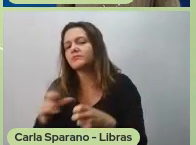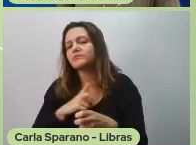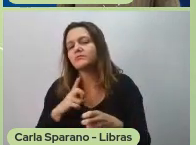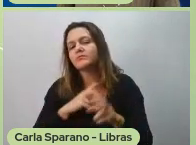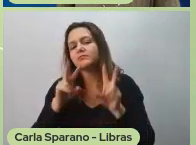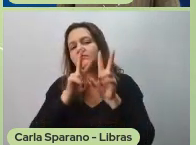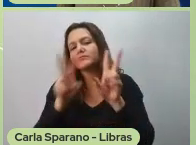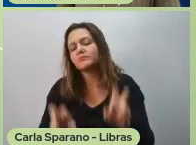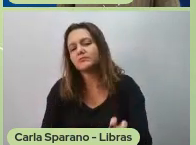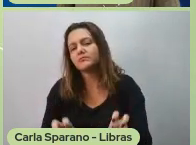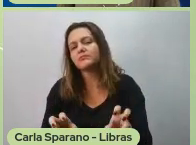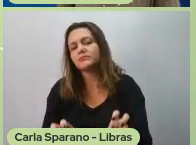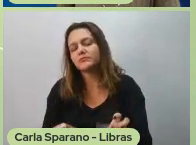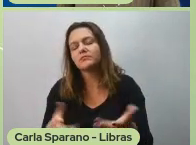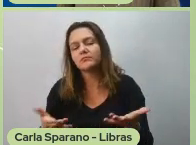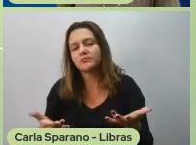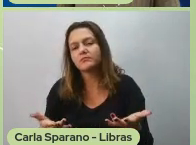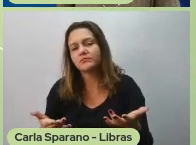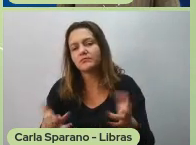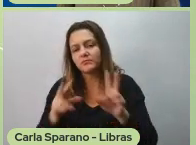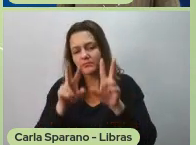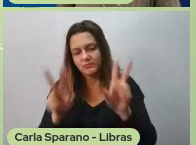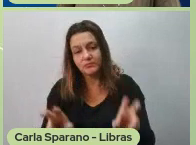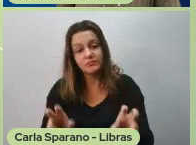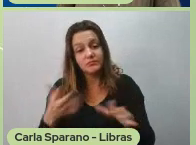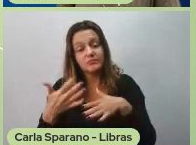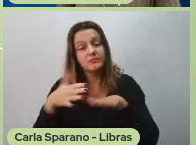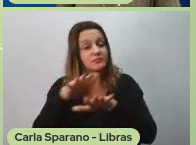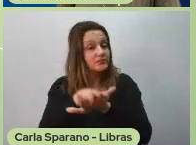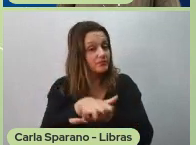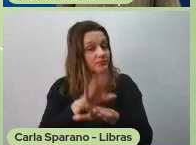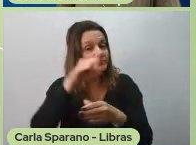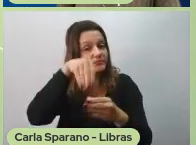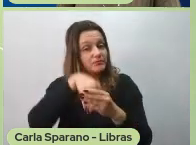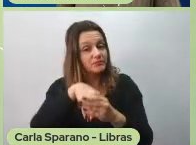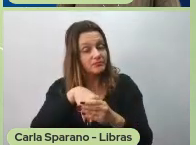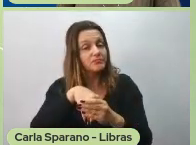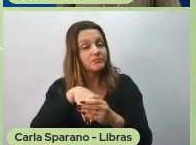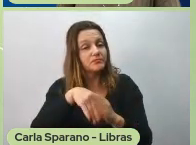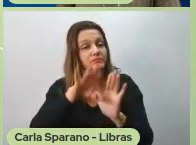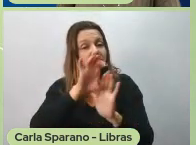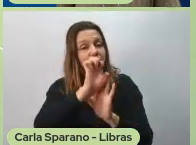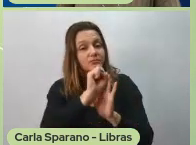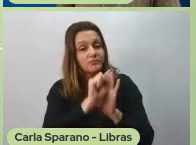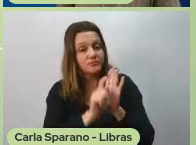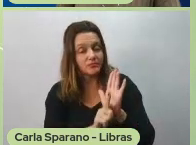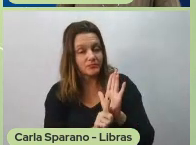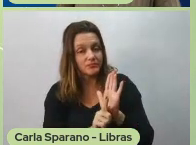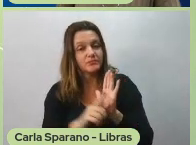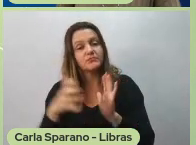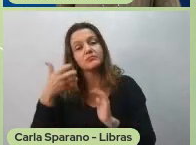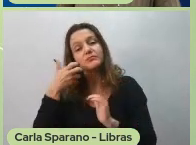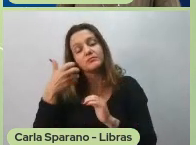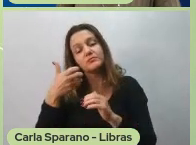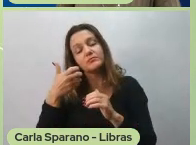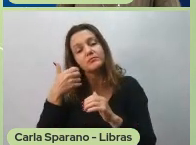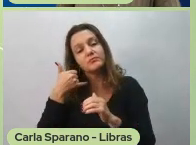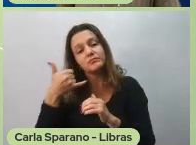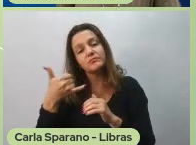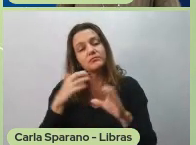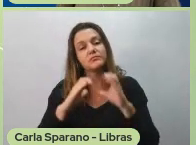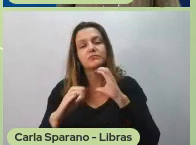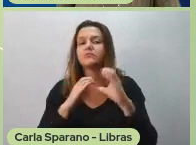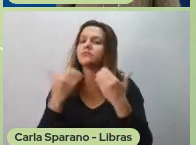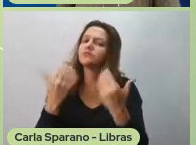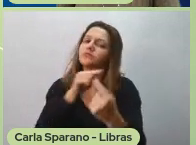questão do tema de inclusão dentro da agenda das empresas de telecomunicações? A gente já chegou onde a gente